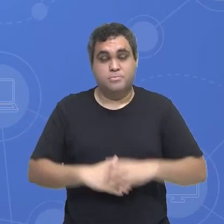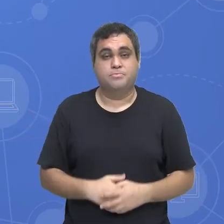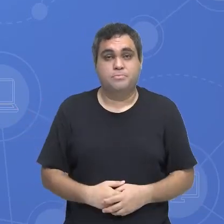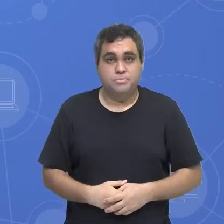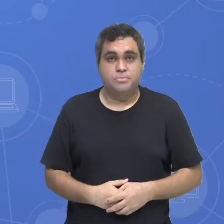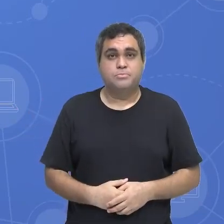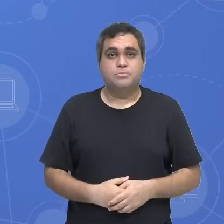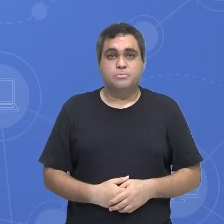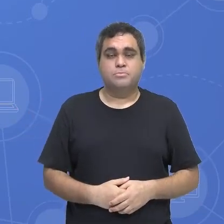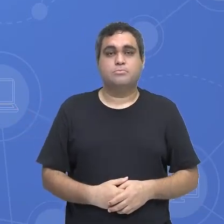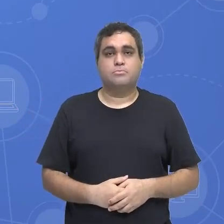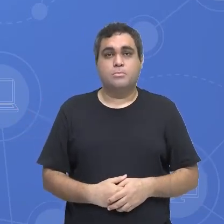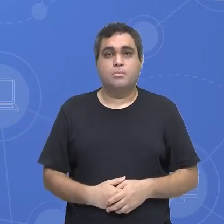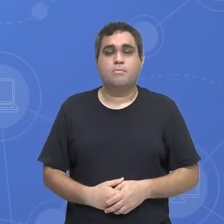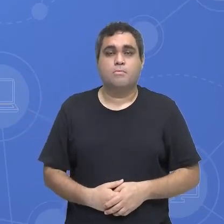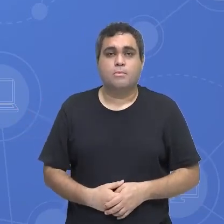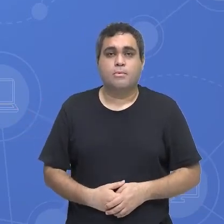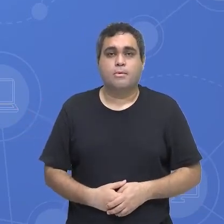daí, tá?